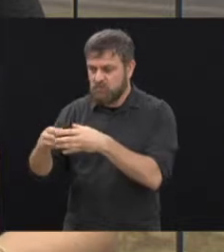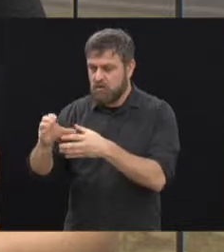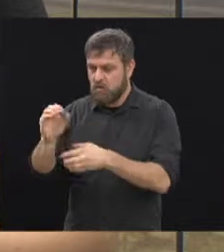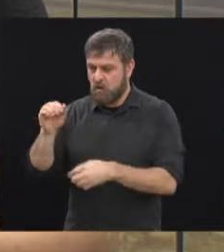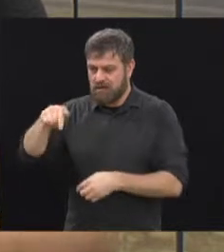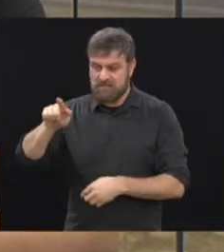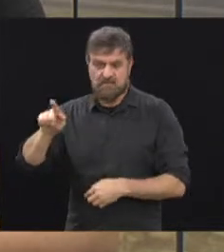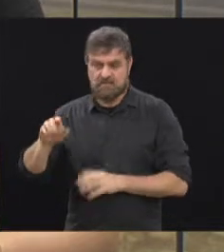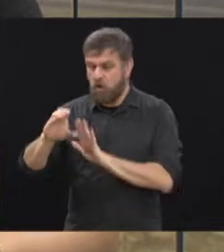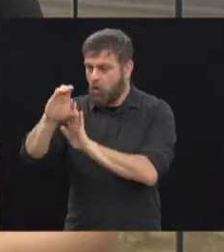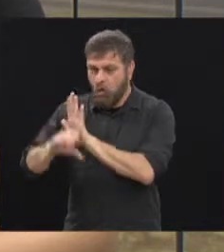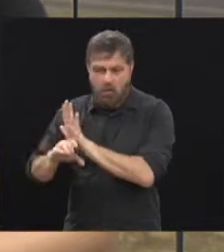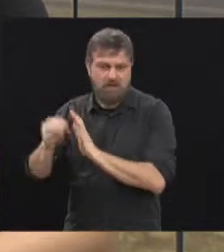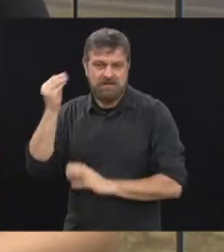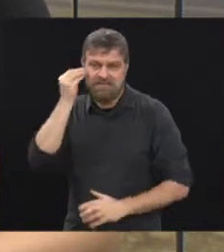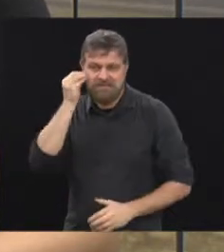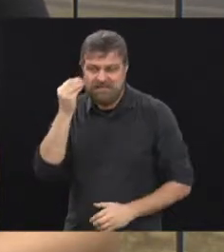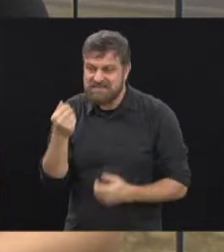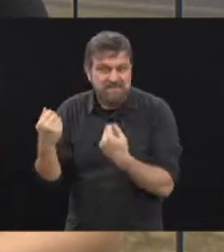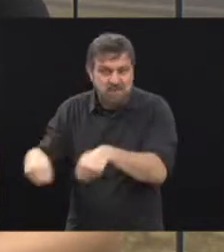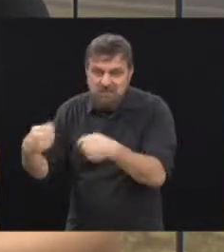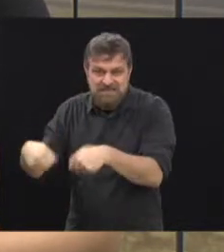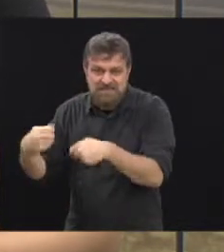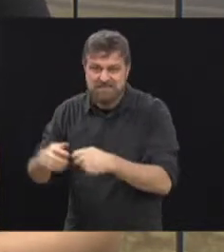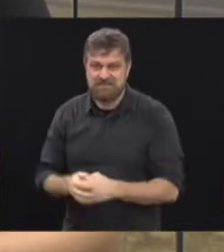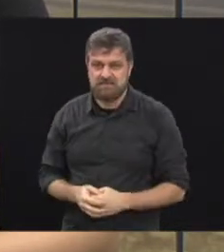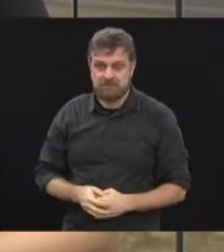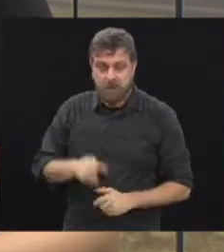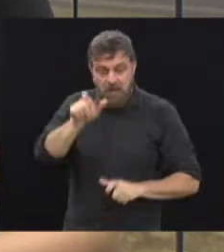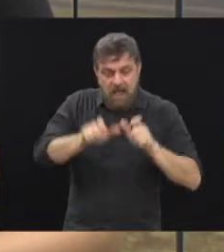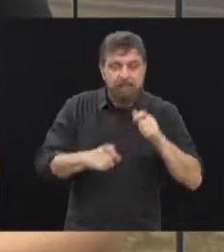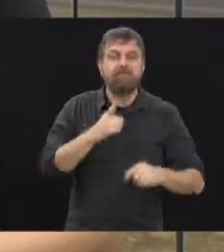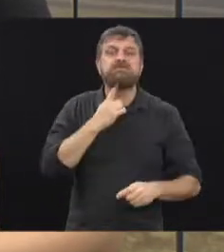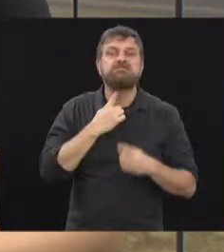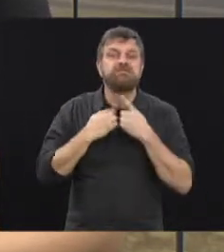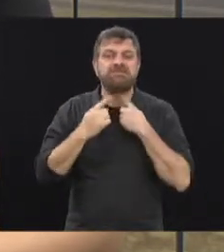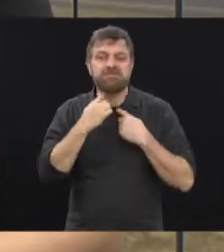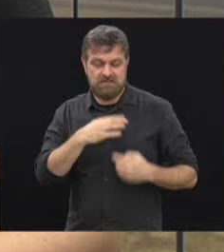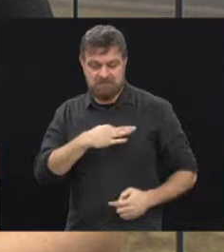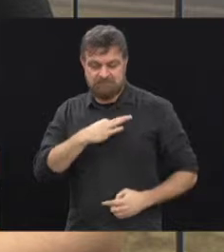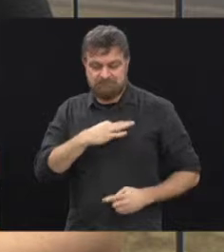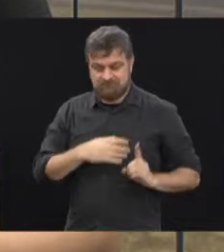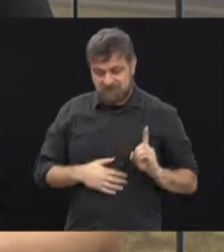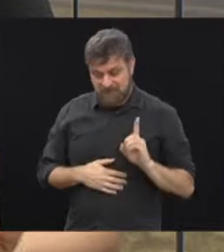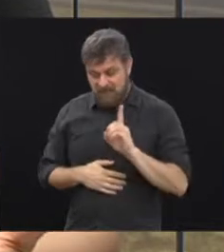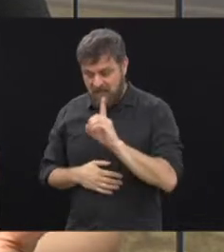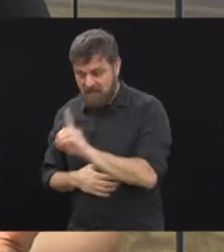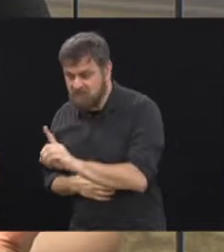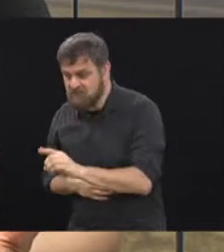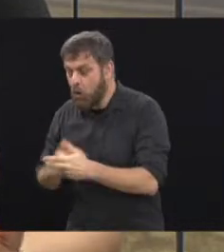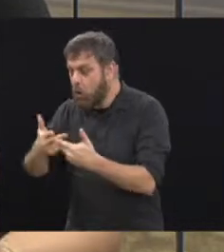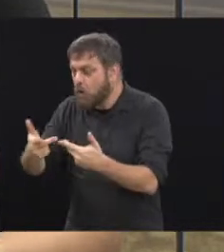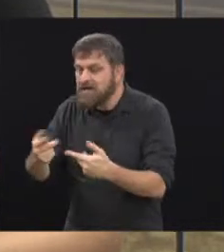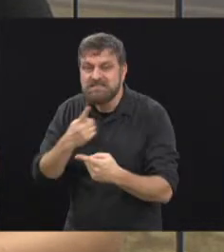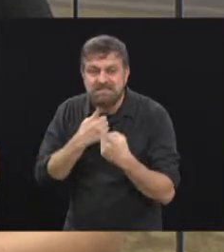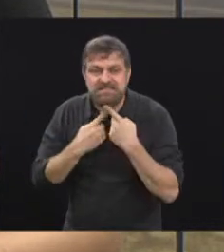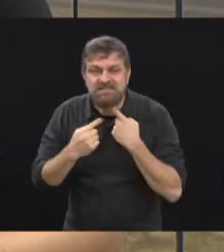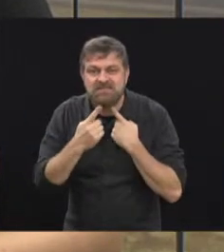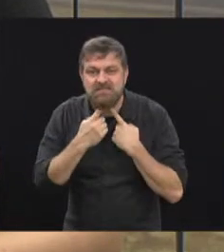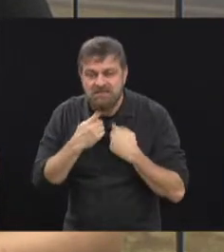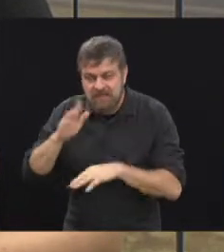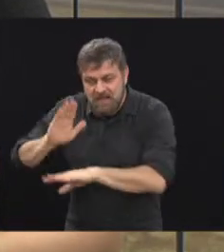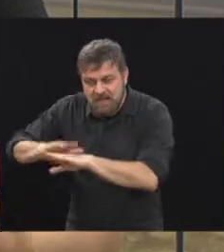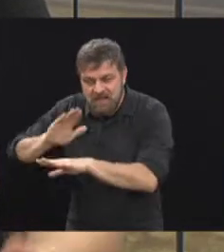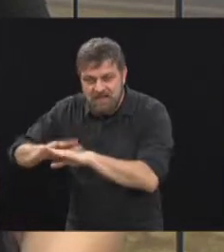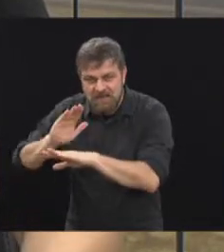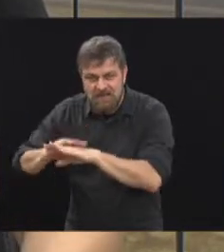não precisa de currículo, de experiência. Então, muitos voluntários a gente até indica que você escolha coisas que você sempre quis fazer. E